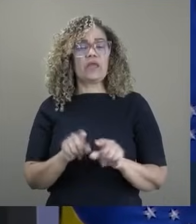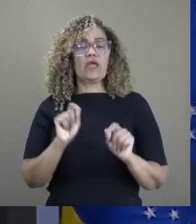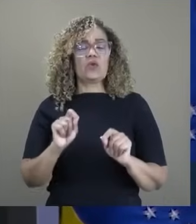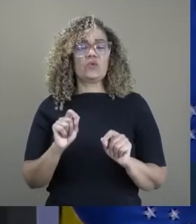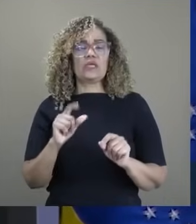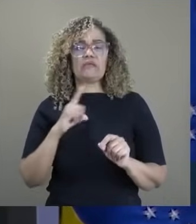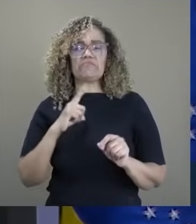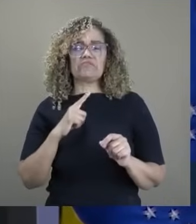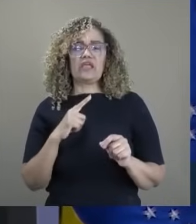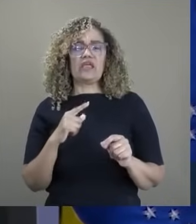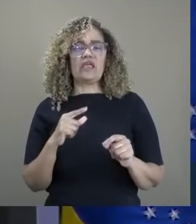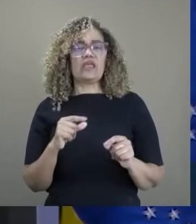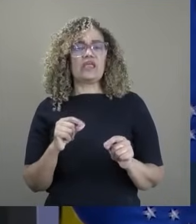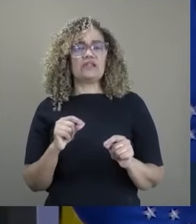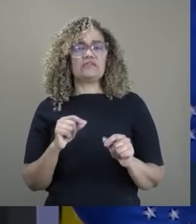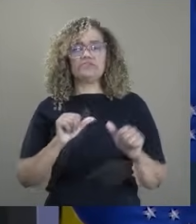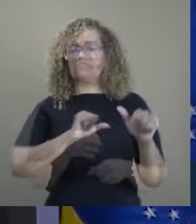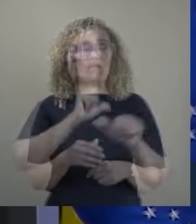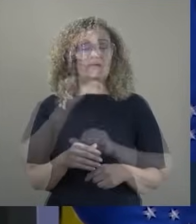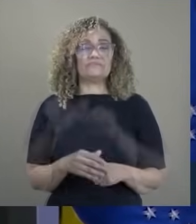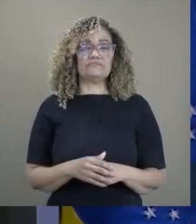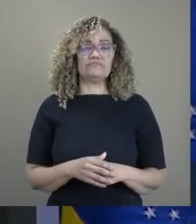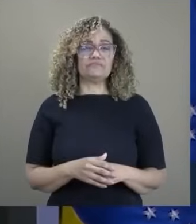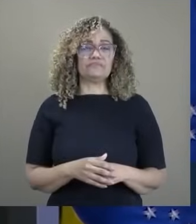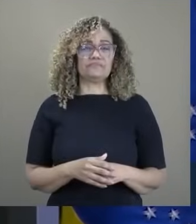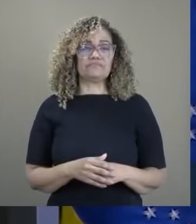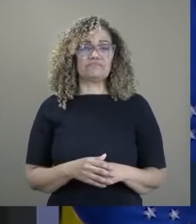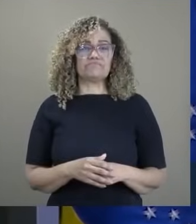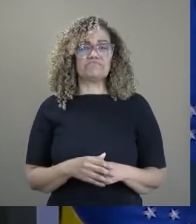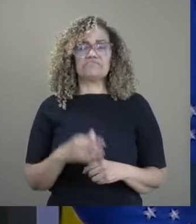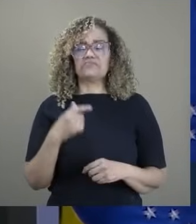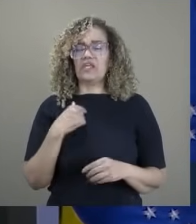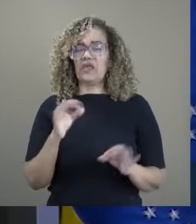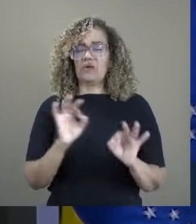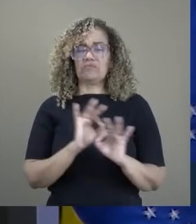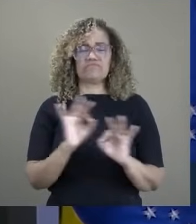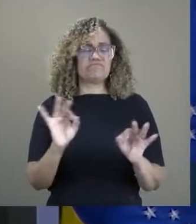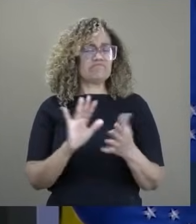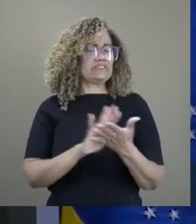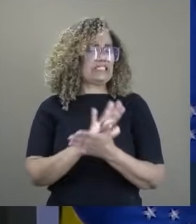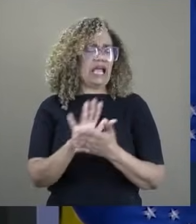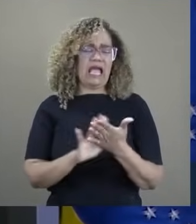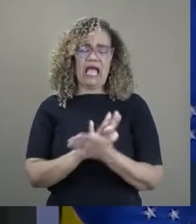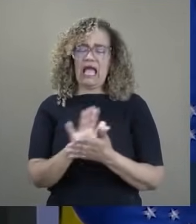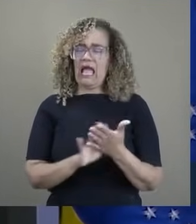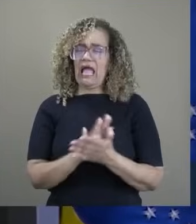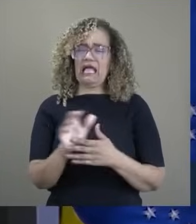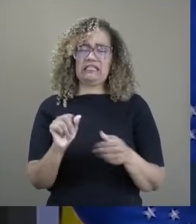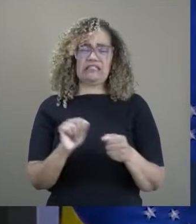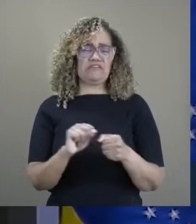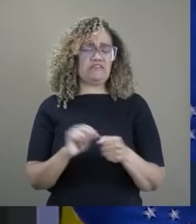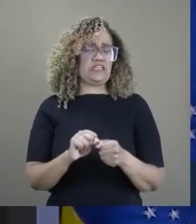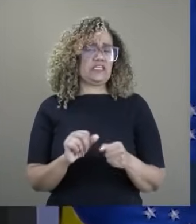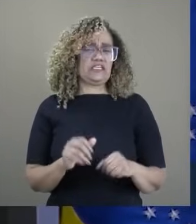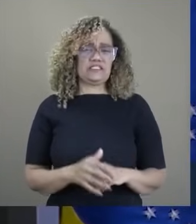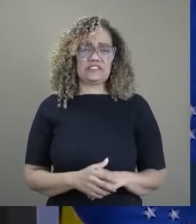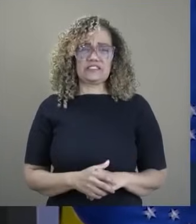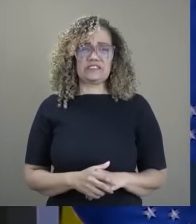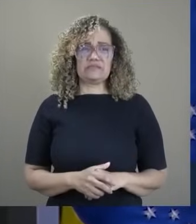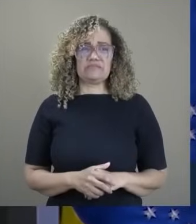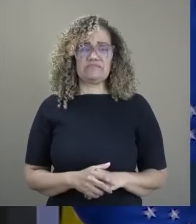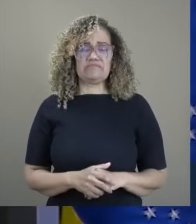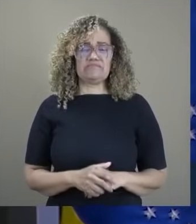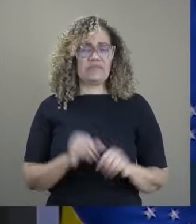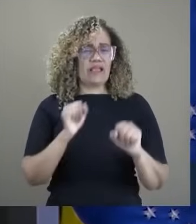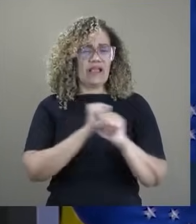contraditório e é o devido processo legal então não fiz nada a mais do que deveria ter feito e é